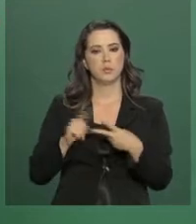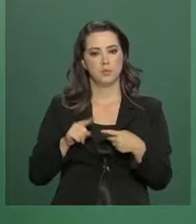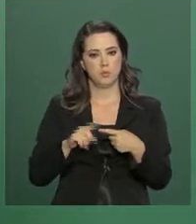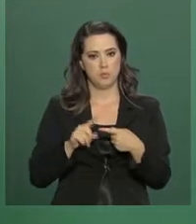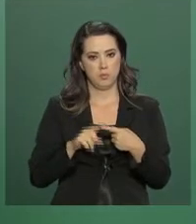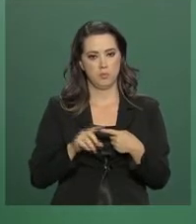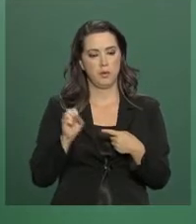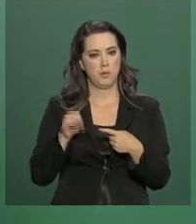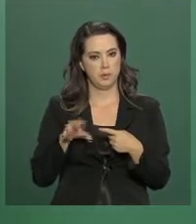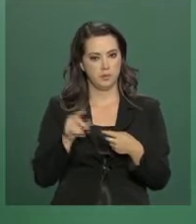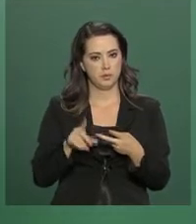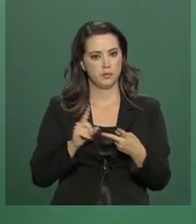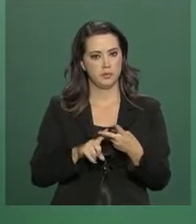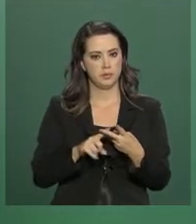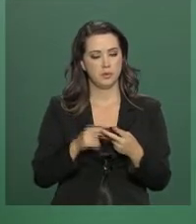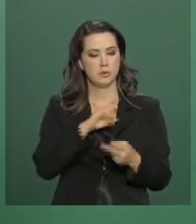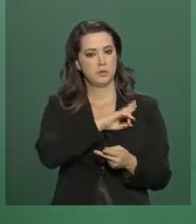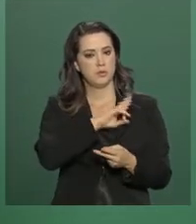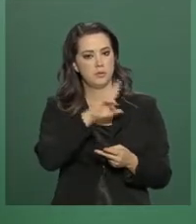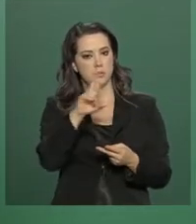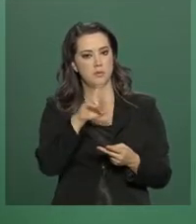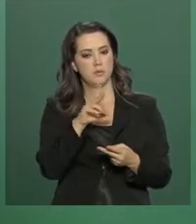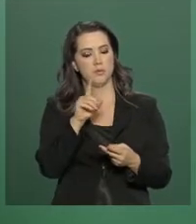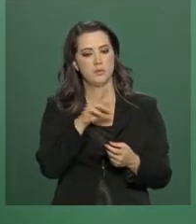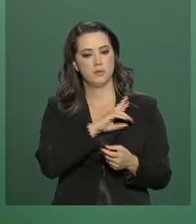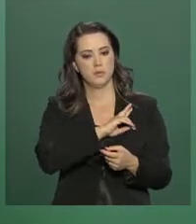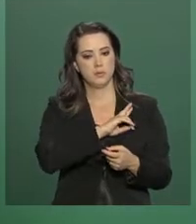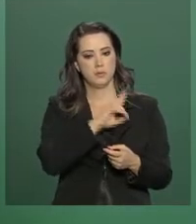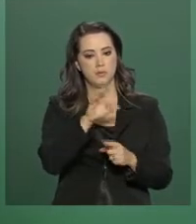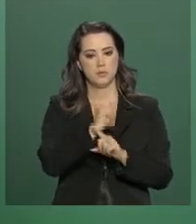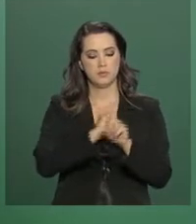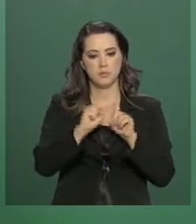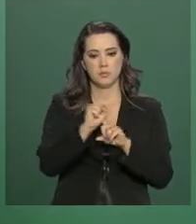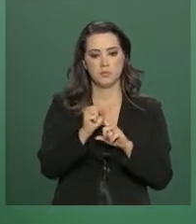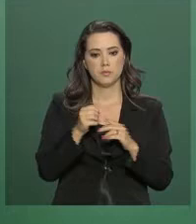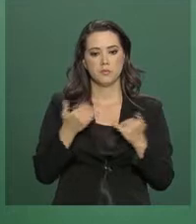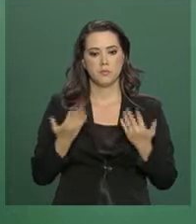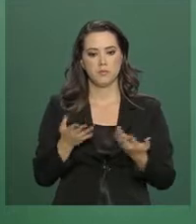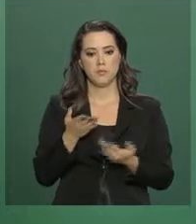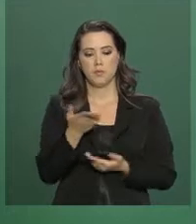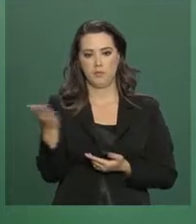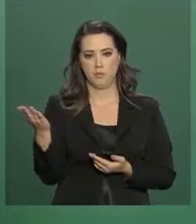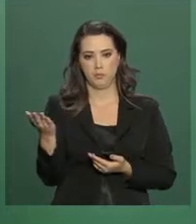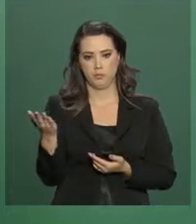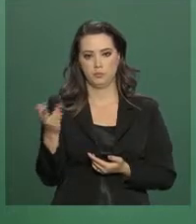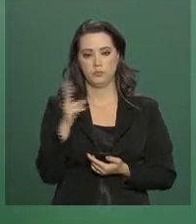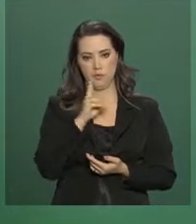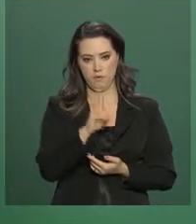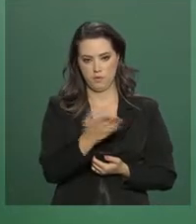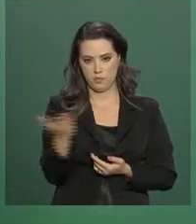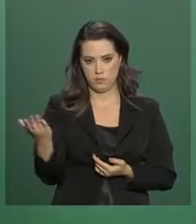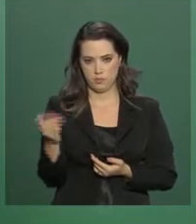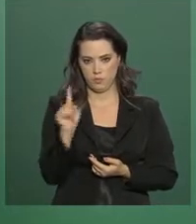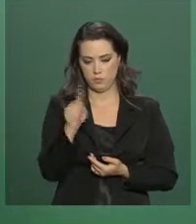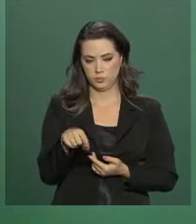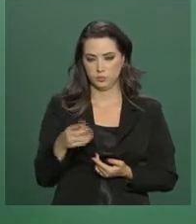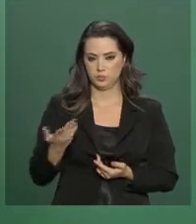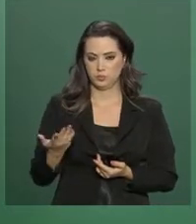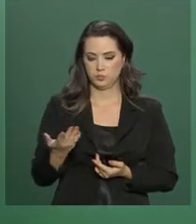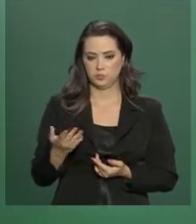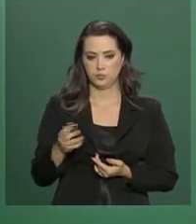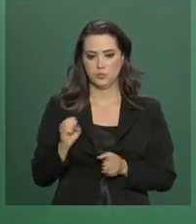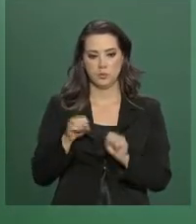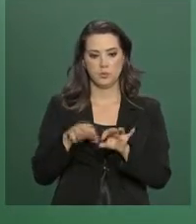aí entra o tópico da responsabilidade social vocês vejam que no caso da